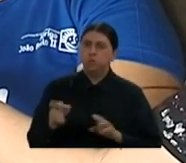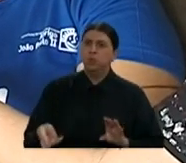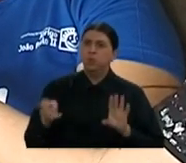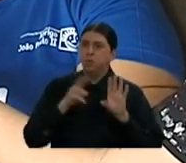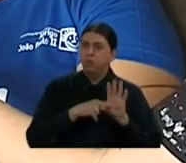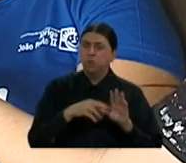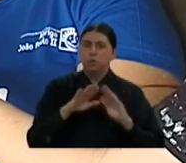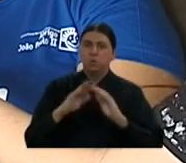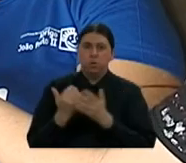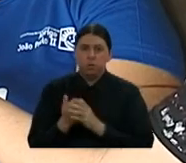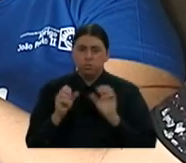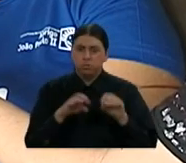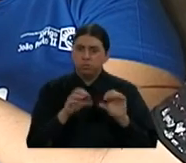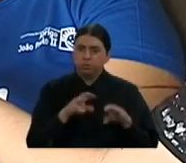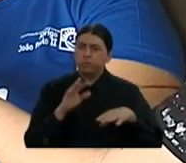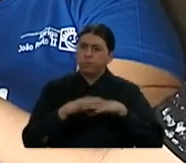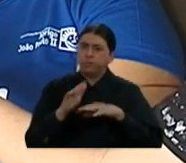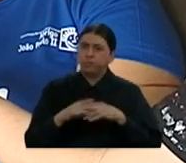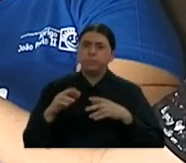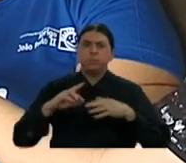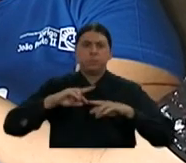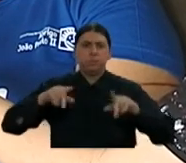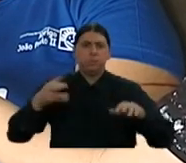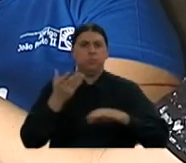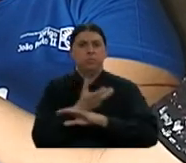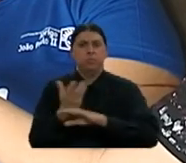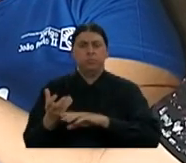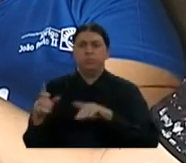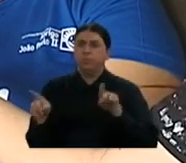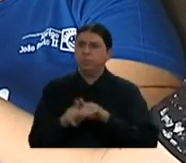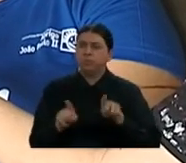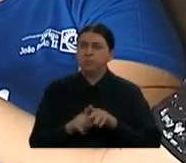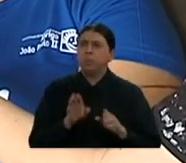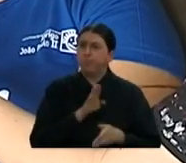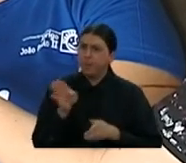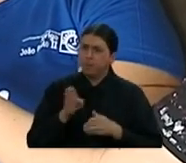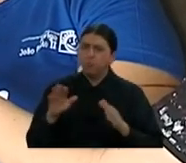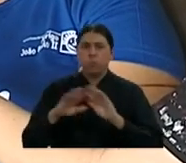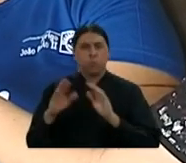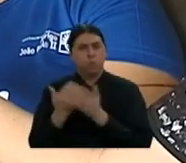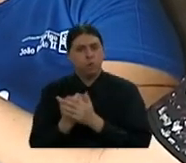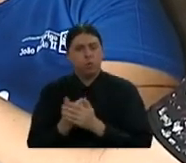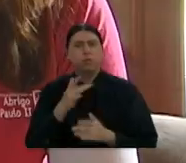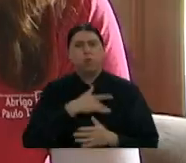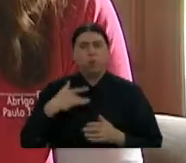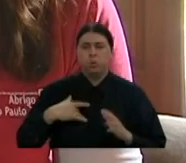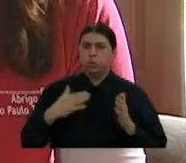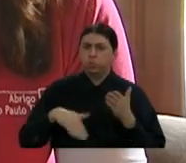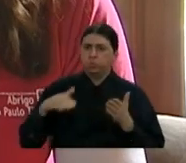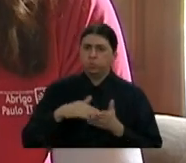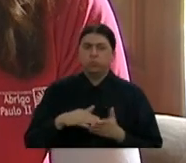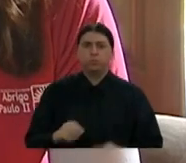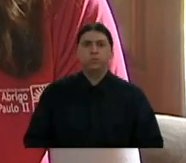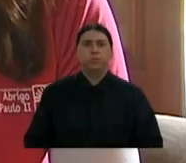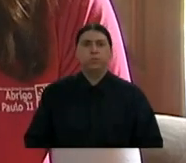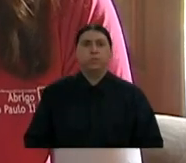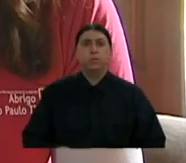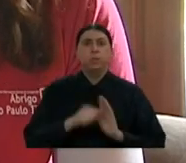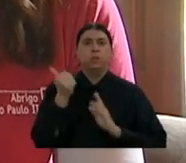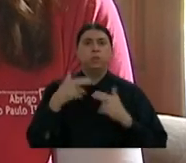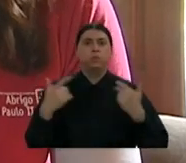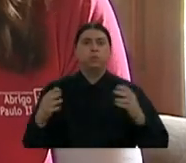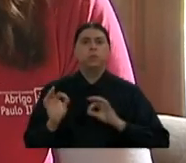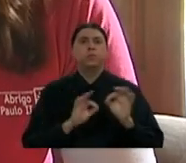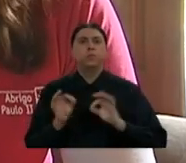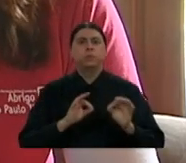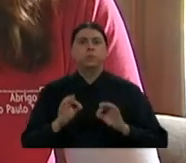mas nem todos na escola na saúde e tudo primeira coisa que se faz é o